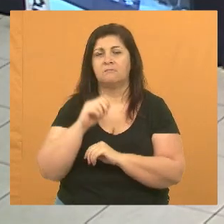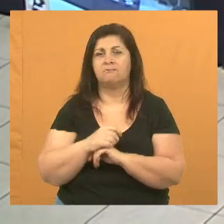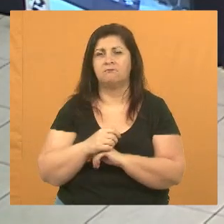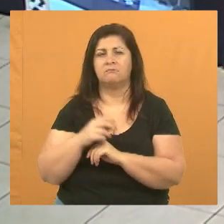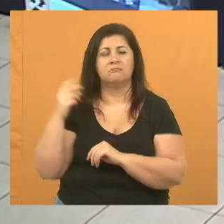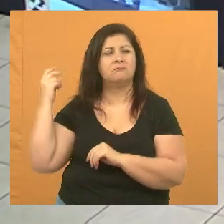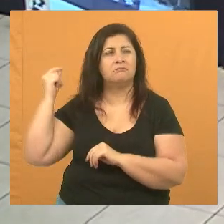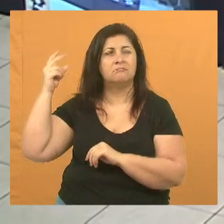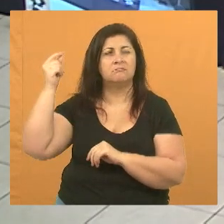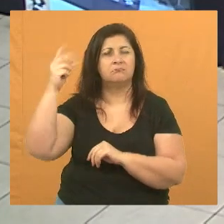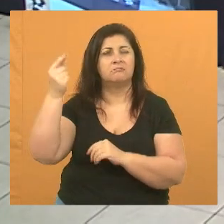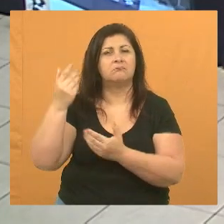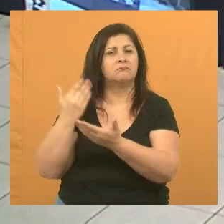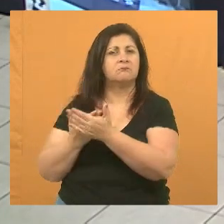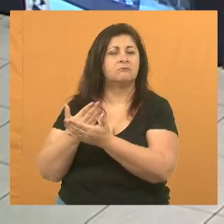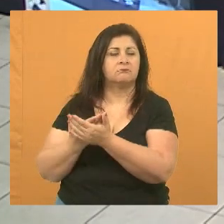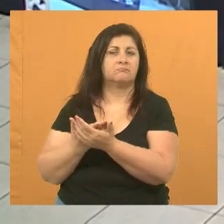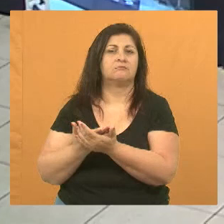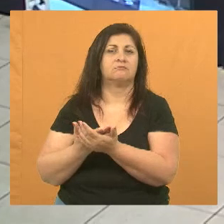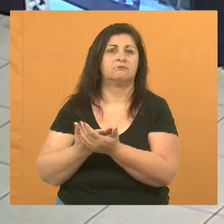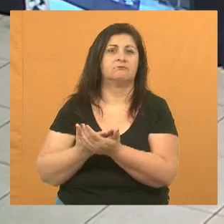nossa época de escola,